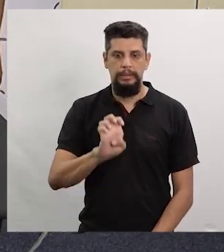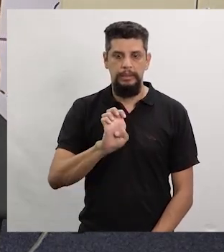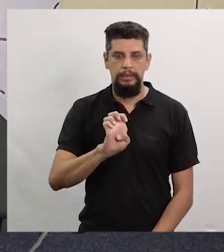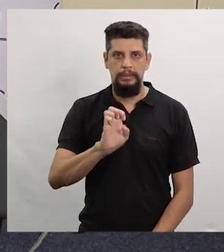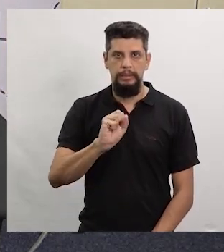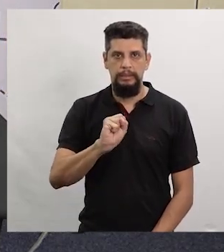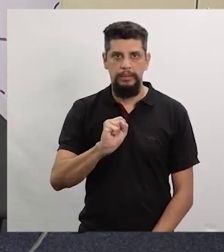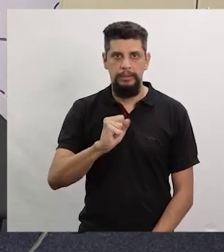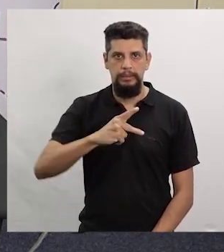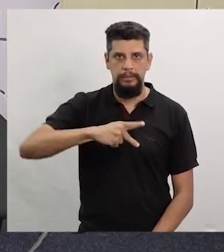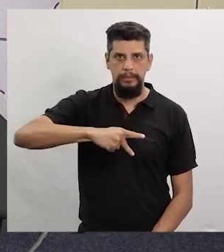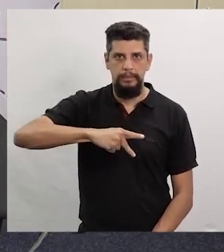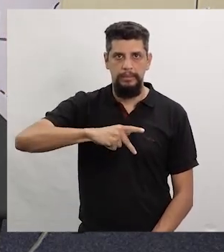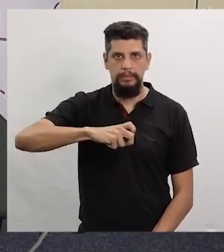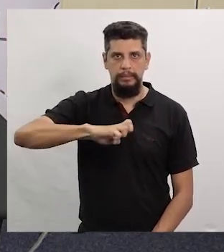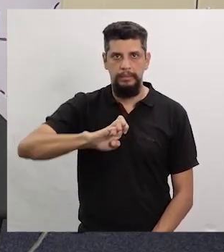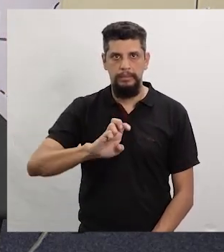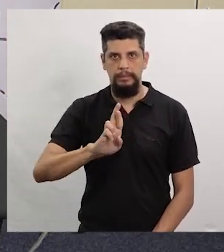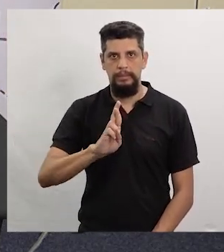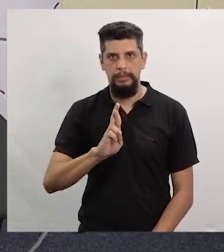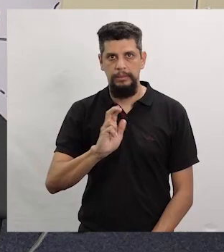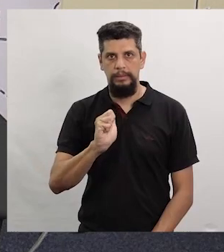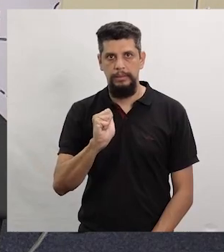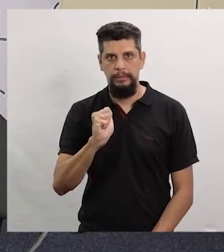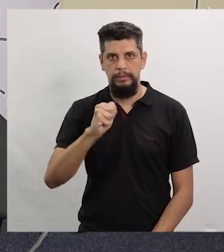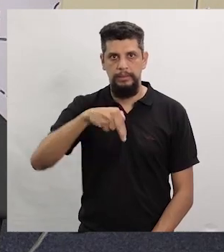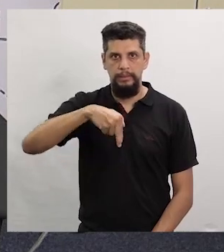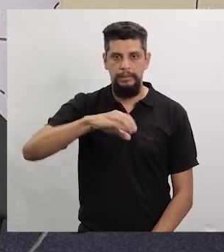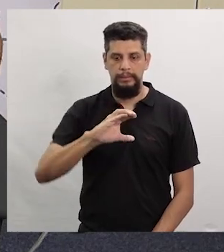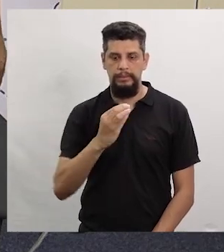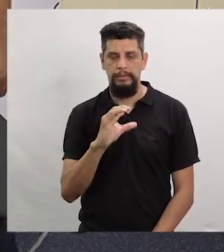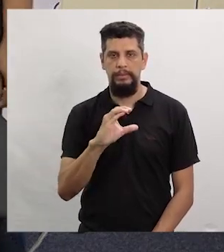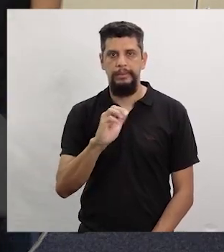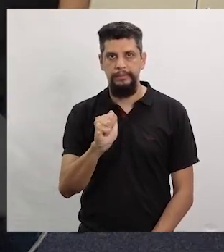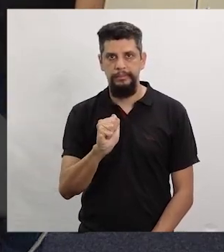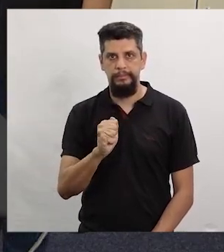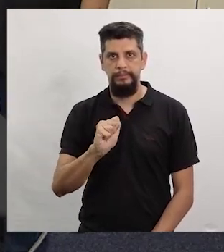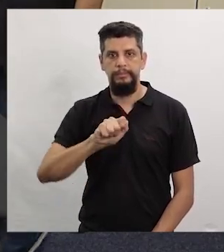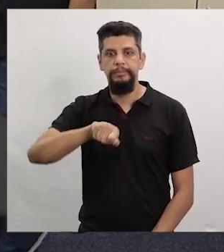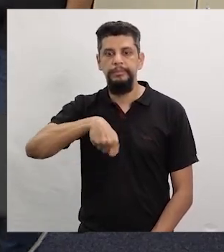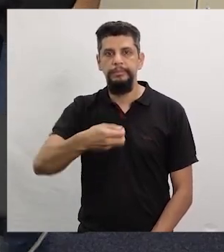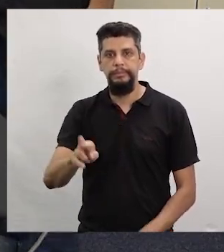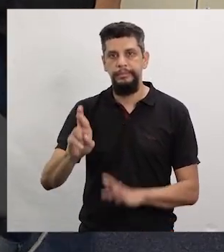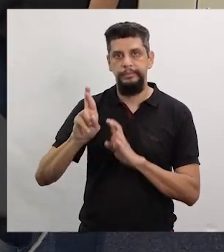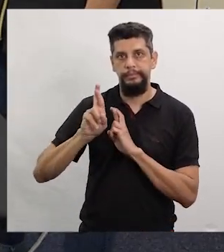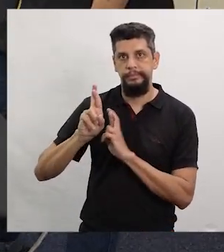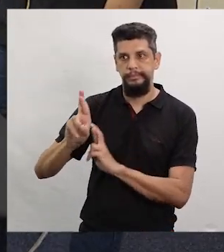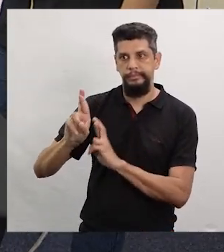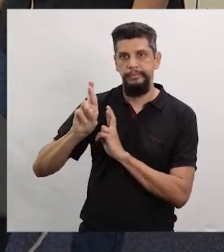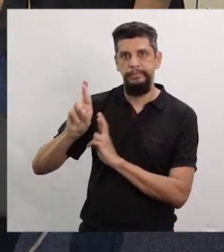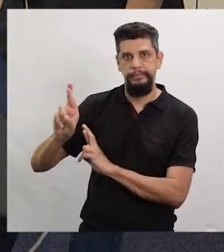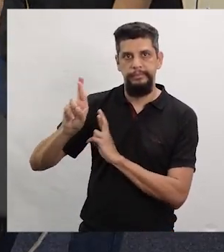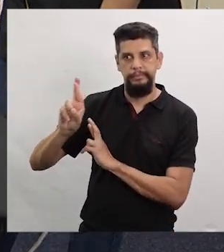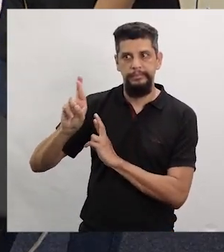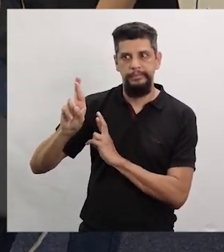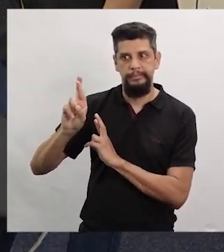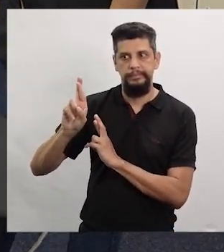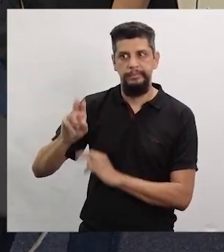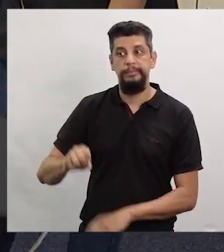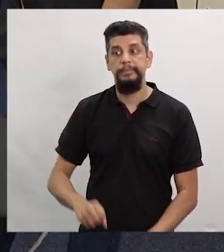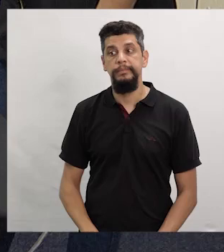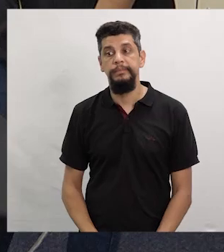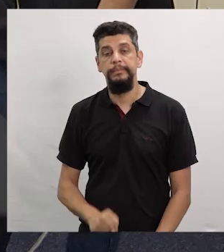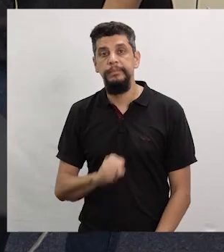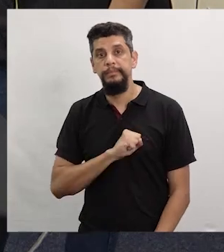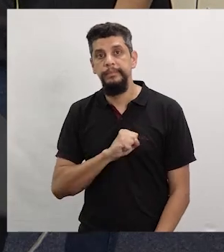Esperança lindo da palavra vamos lá F lá no quatro Prof vamos lá oi